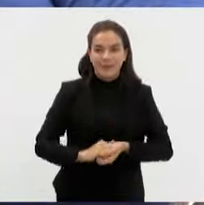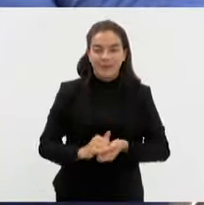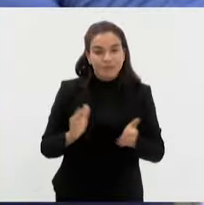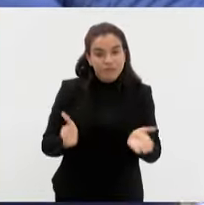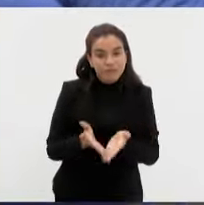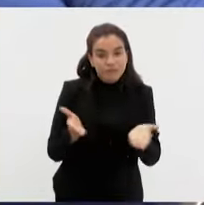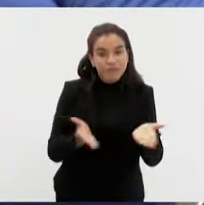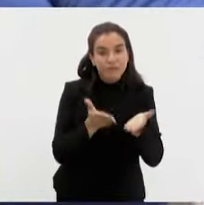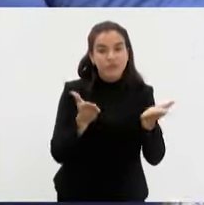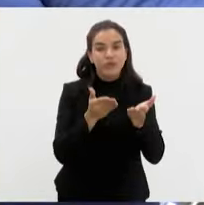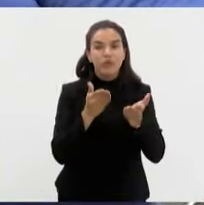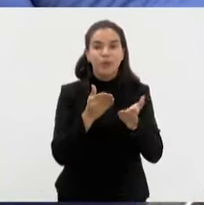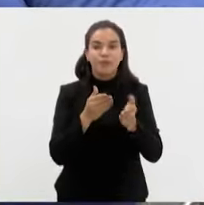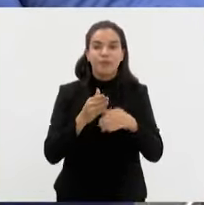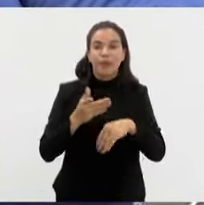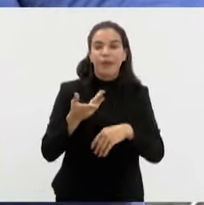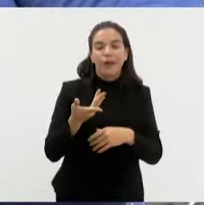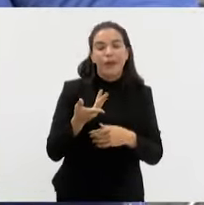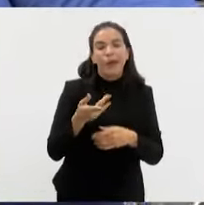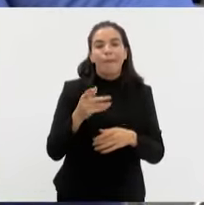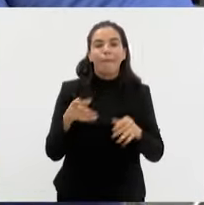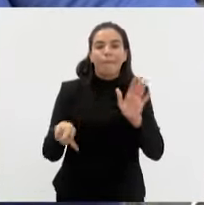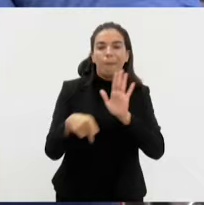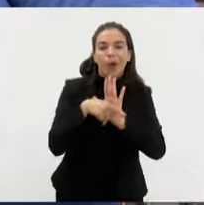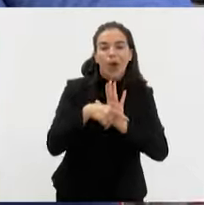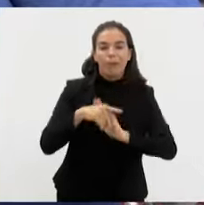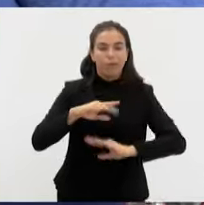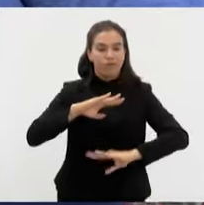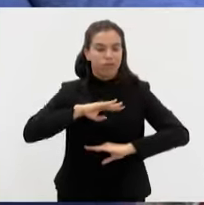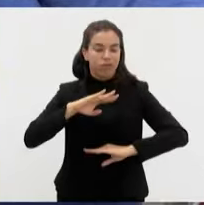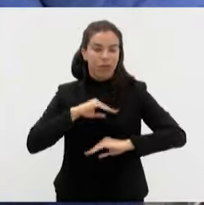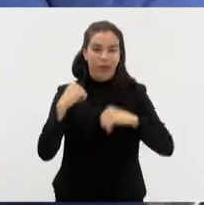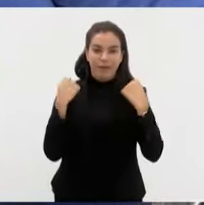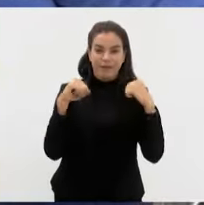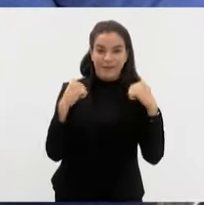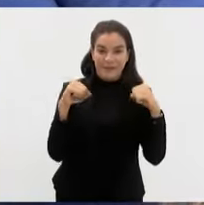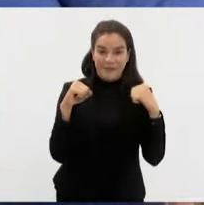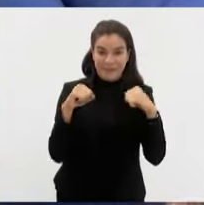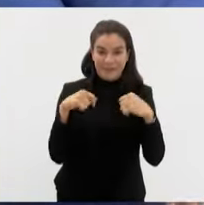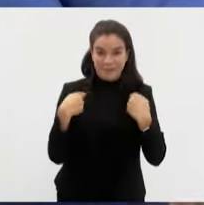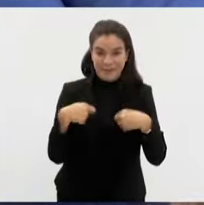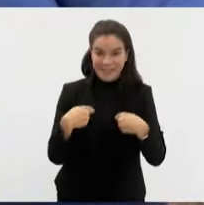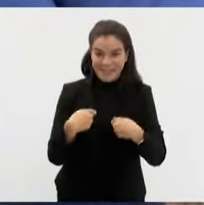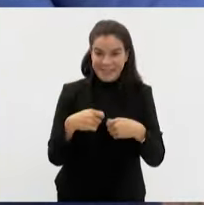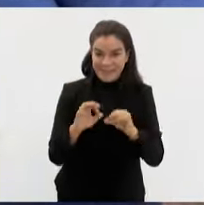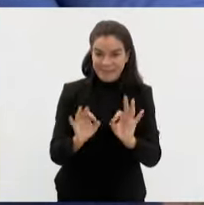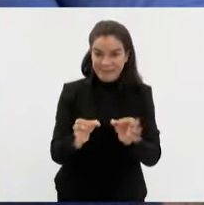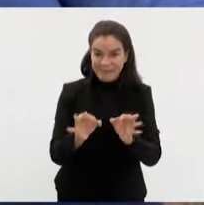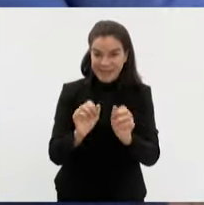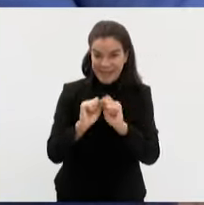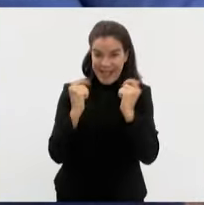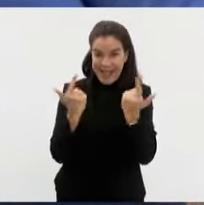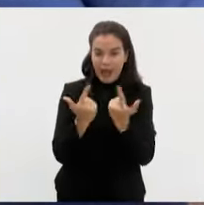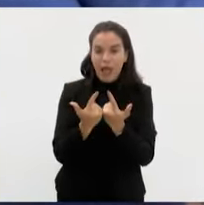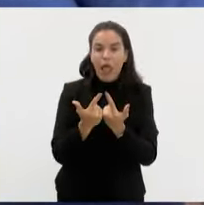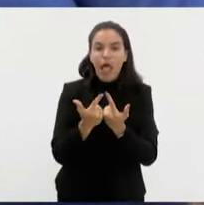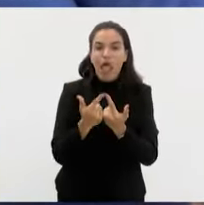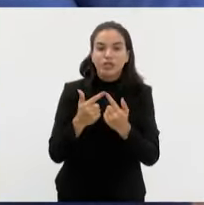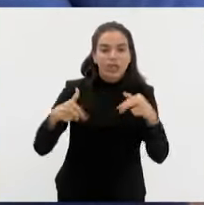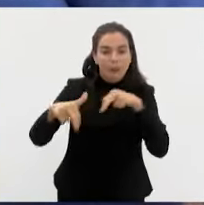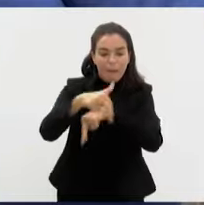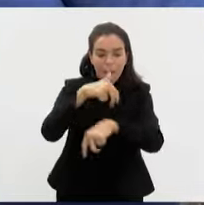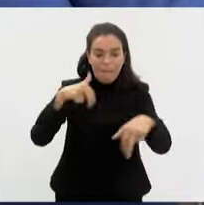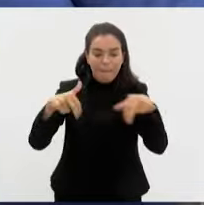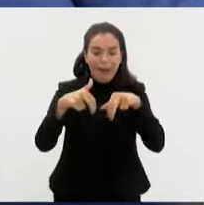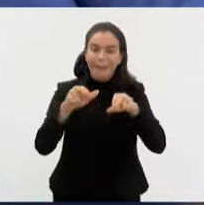a próprio exercício físico e a atividade física que a gente precisa ter. A gente na Alerj, a gente fica muito no movimento, mas é uma